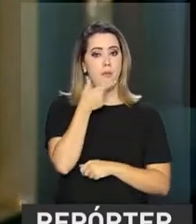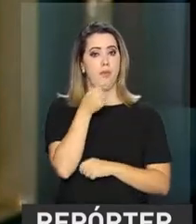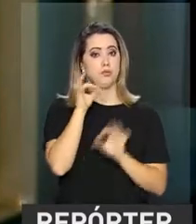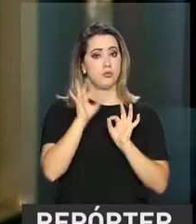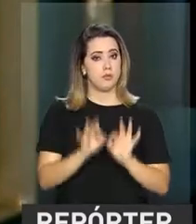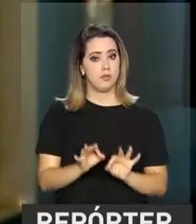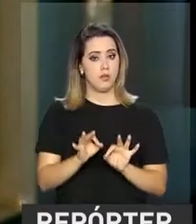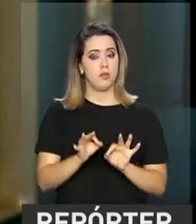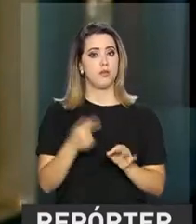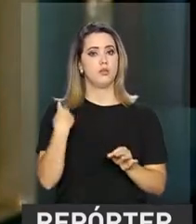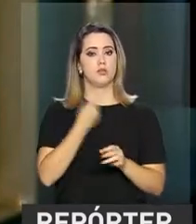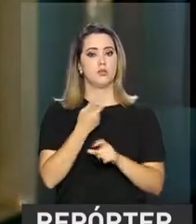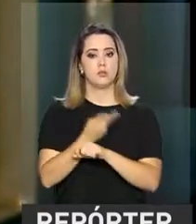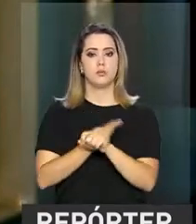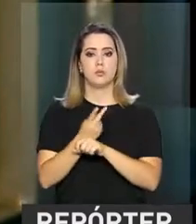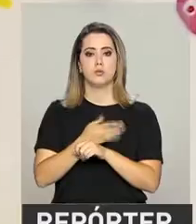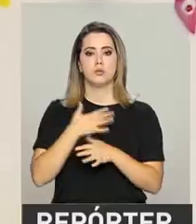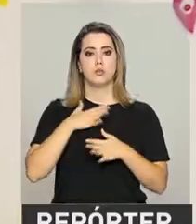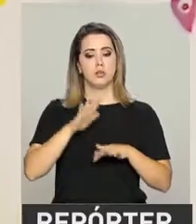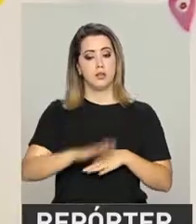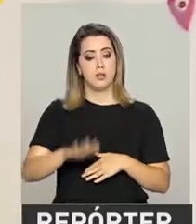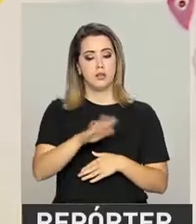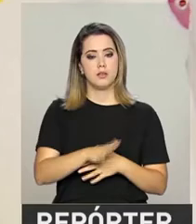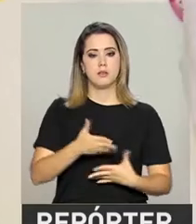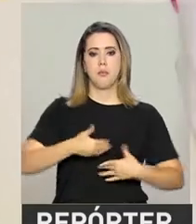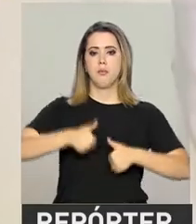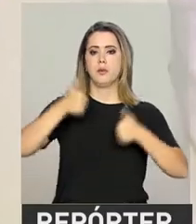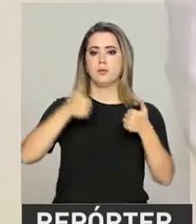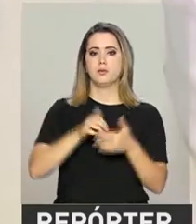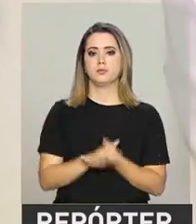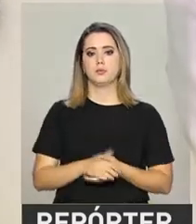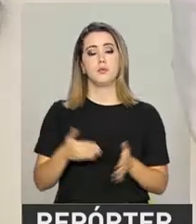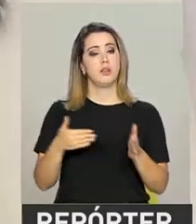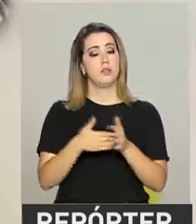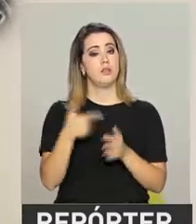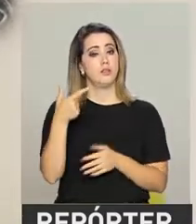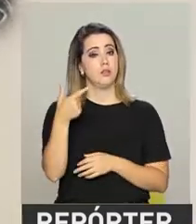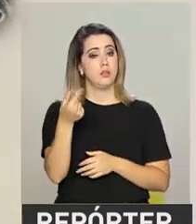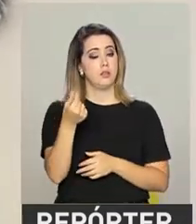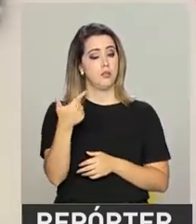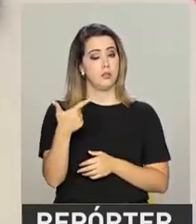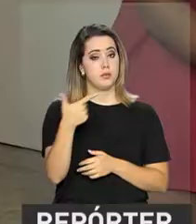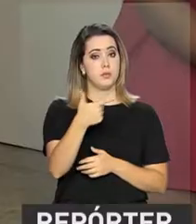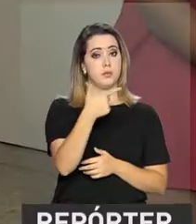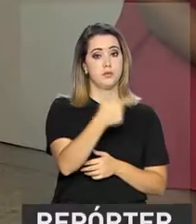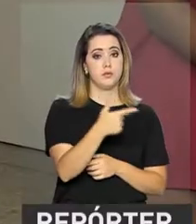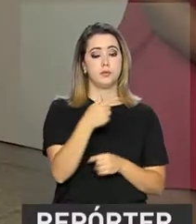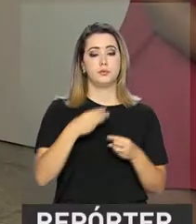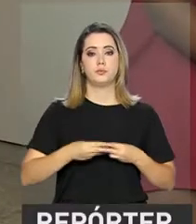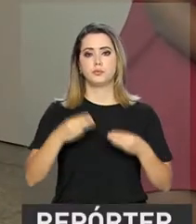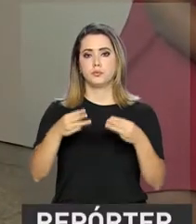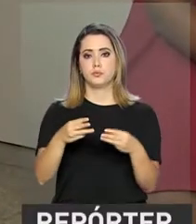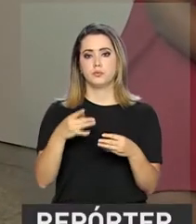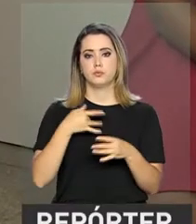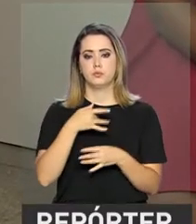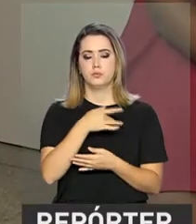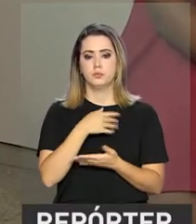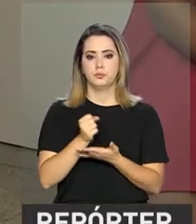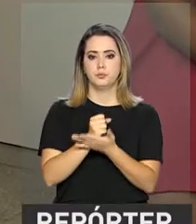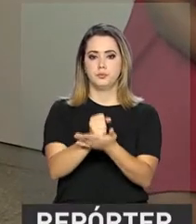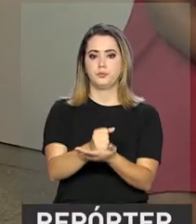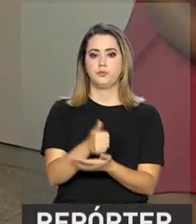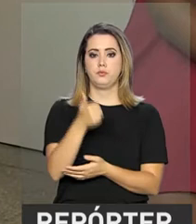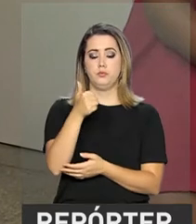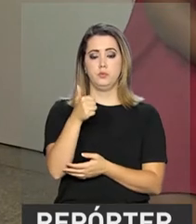crescia e procura que a criança fique bem até 2022 o ministério da saúde vai investir um milhão e